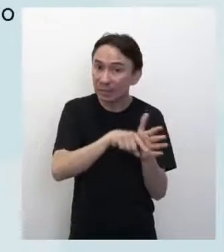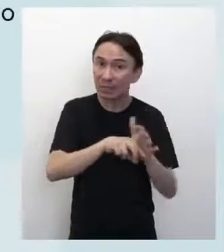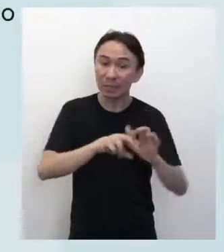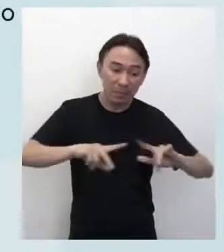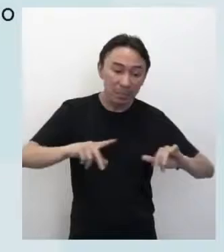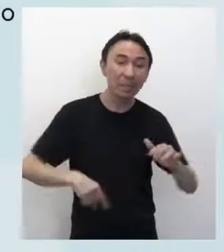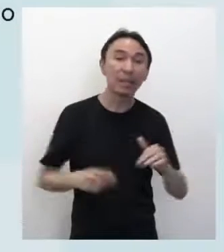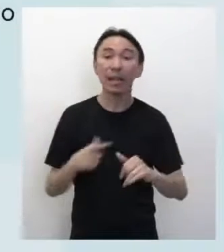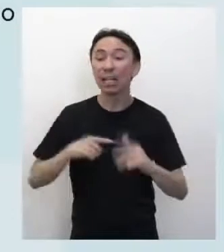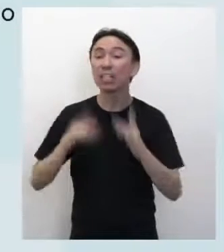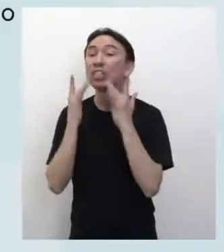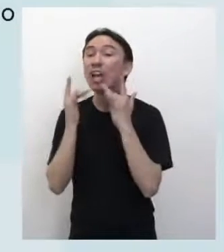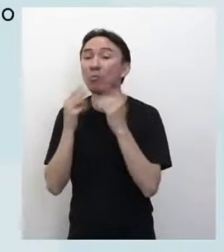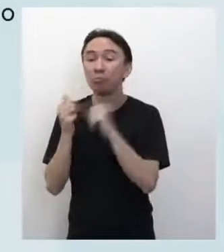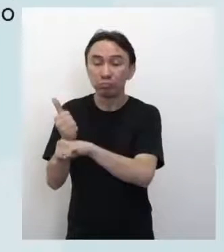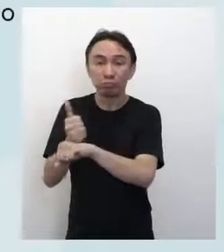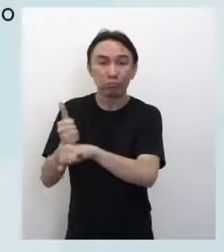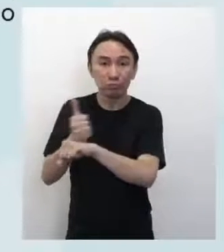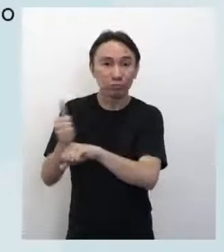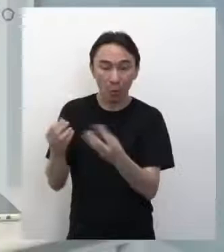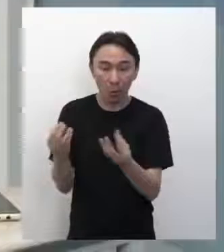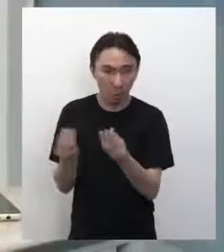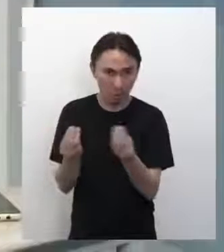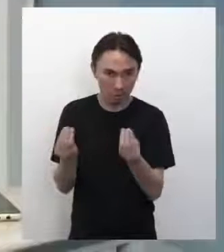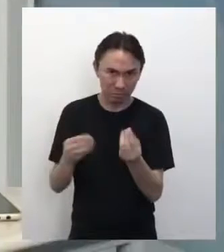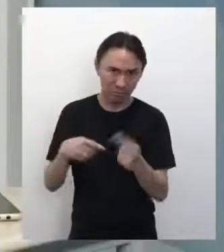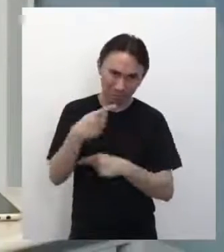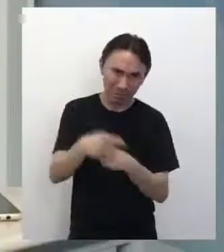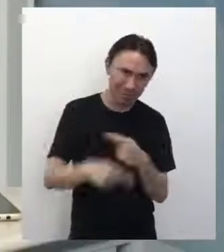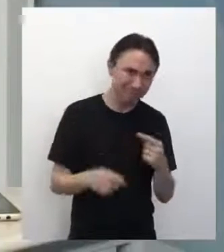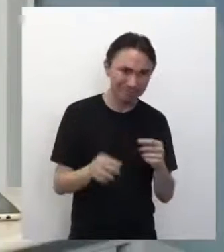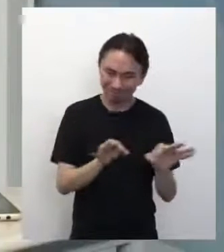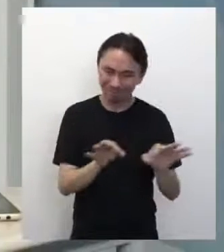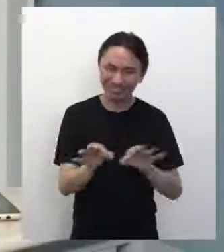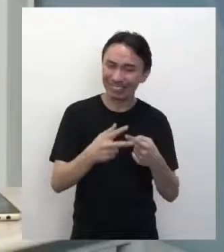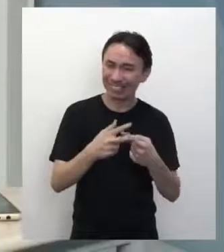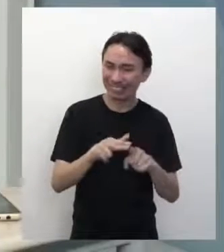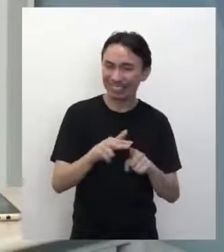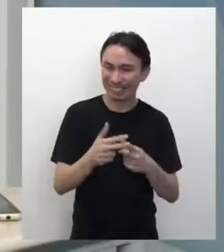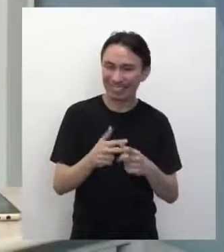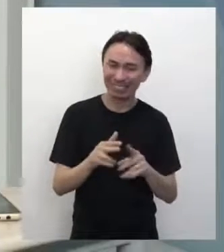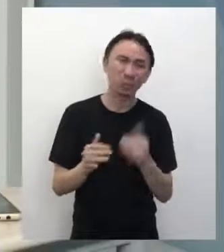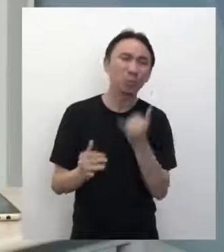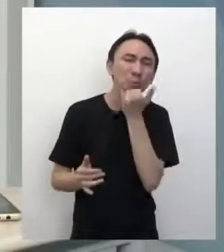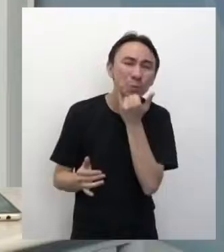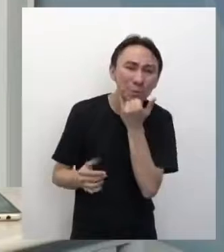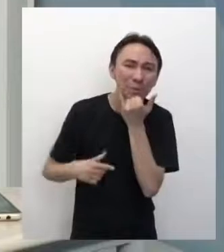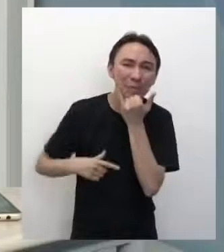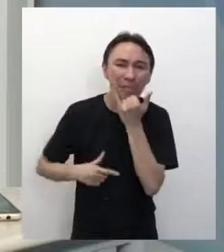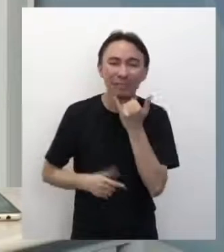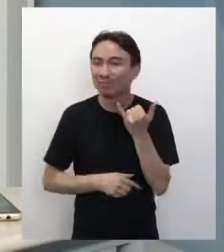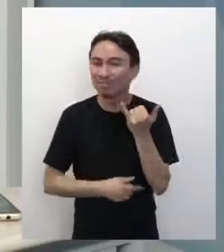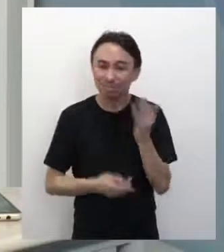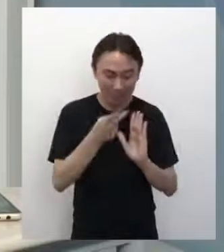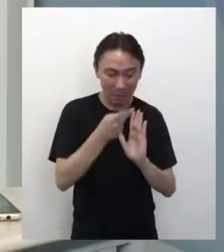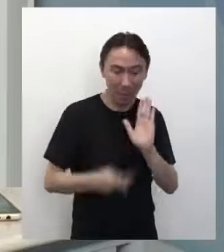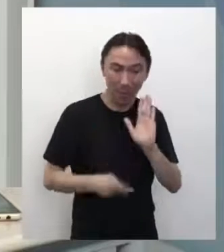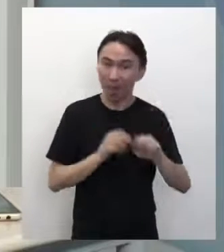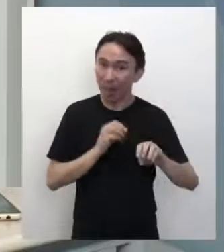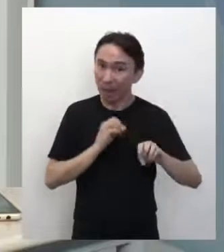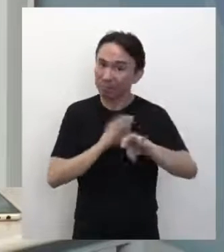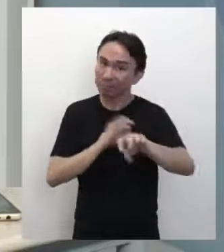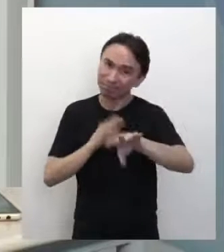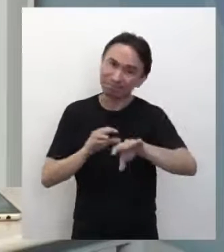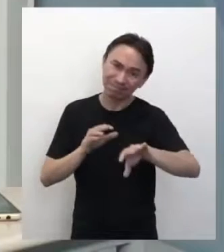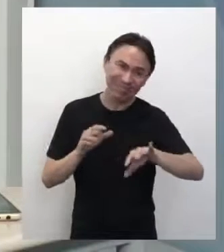atuação profissional do teatro. Depois eu corrijo isso, tá, turma? Desculpa, é que são muitos planos de aula. Às vezes passa batido mesmo, peço